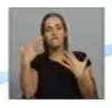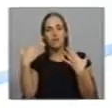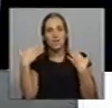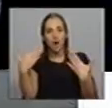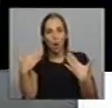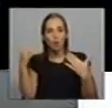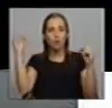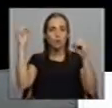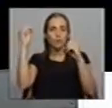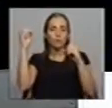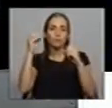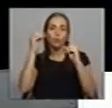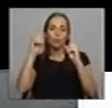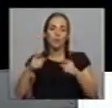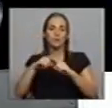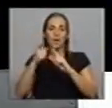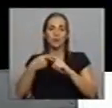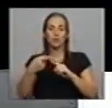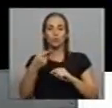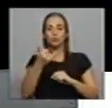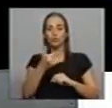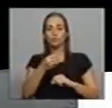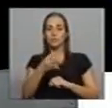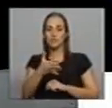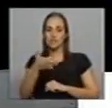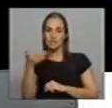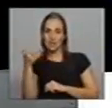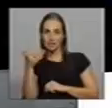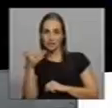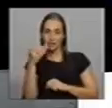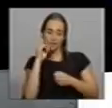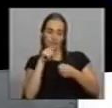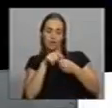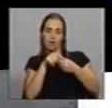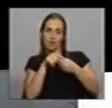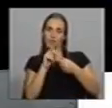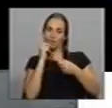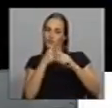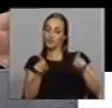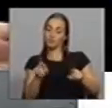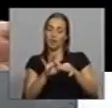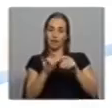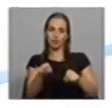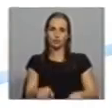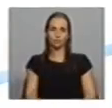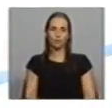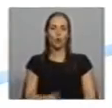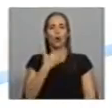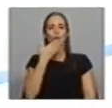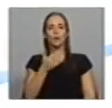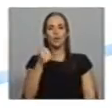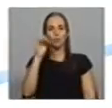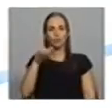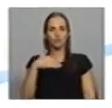2017 e precisamente aquela diferença de temperatura no vórtice é precisamente relacionado com isso. Miguel, obrigada. Obrigado. Um bom fim de